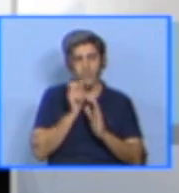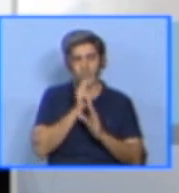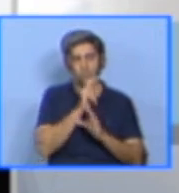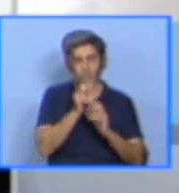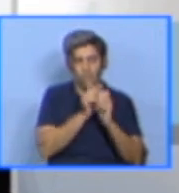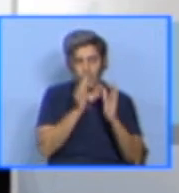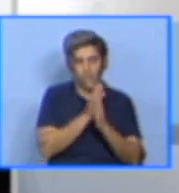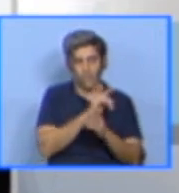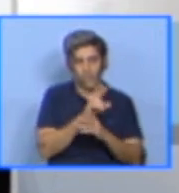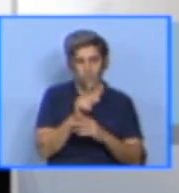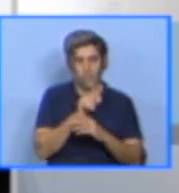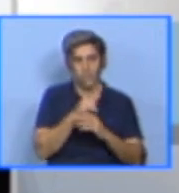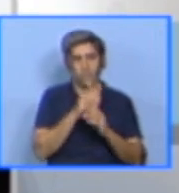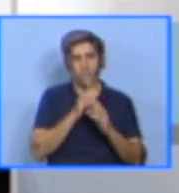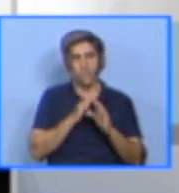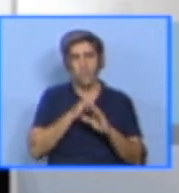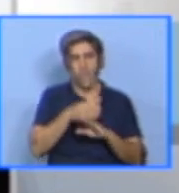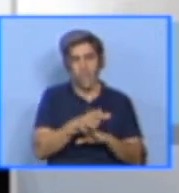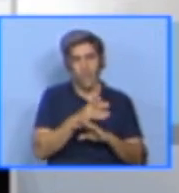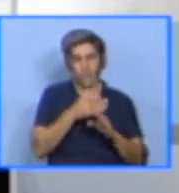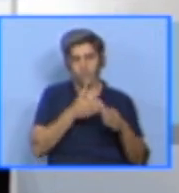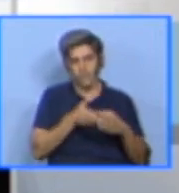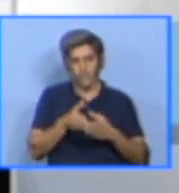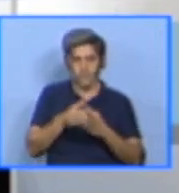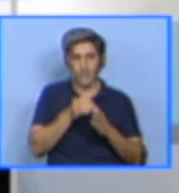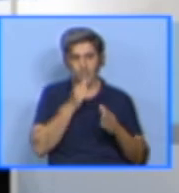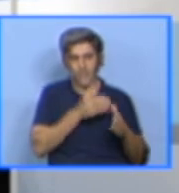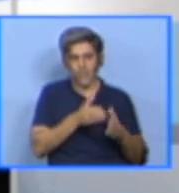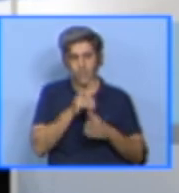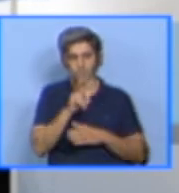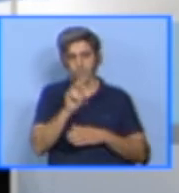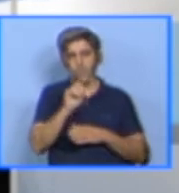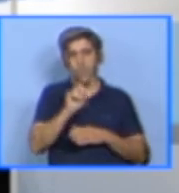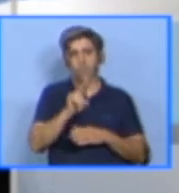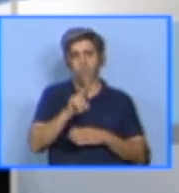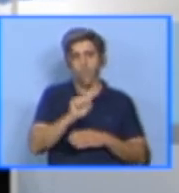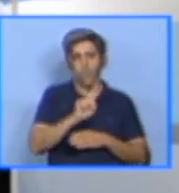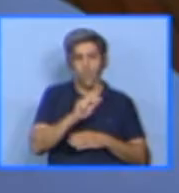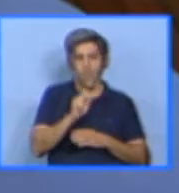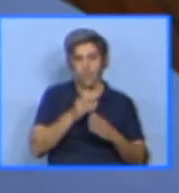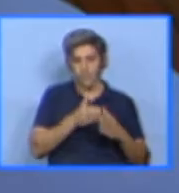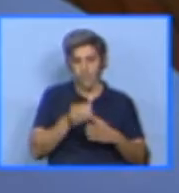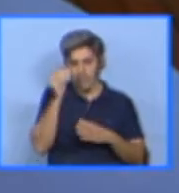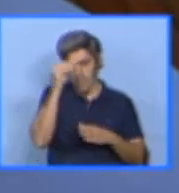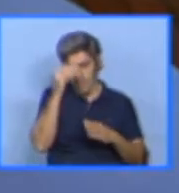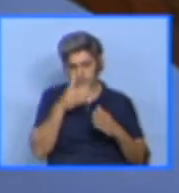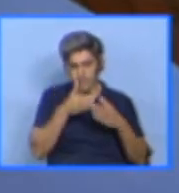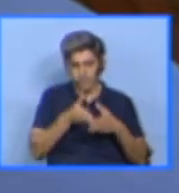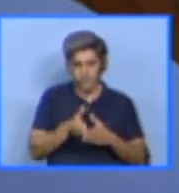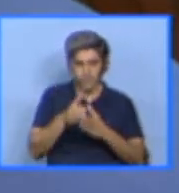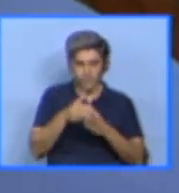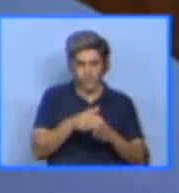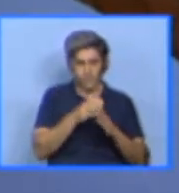lado, este barco faz, de facto, este caminho pelo rio Volga, que vai percorrendo todas estas terras e que vai